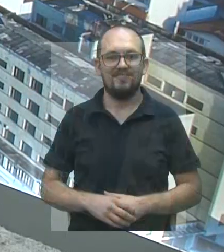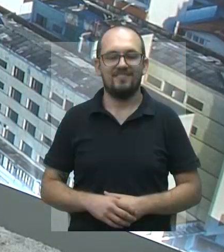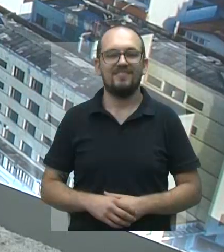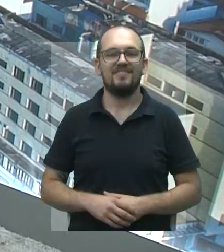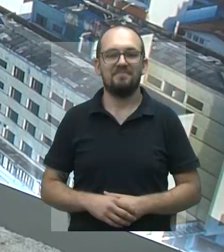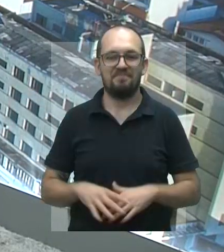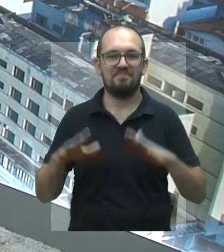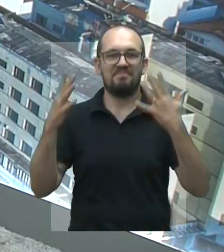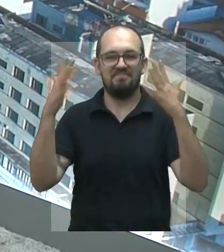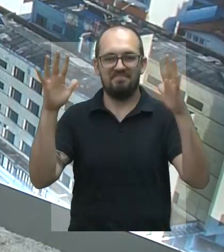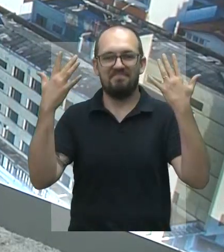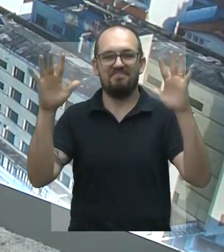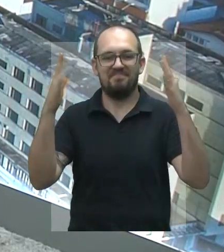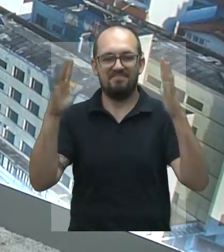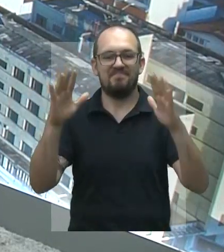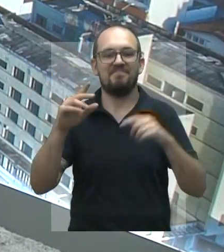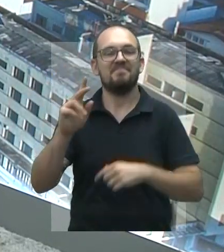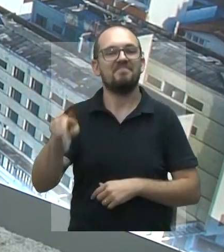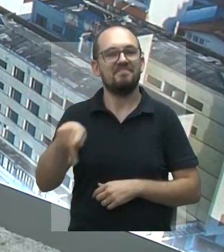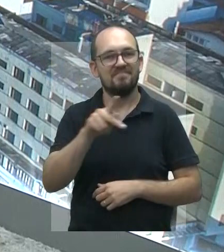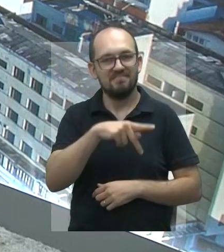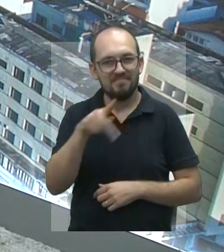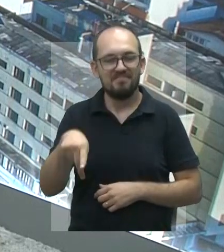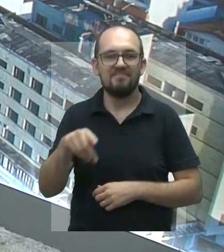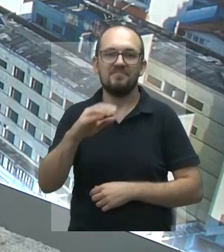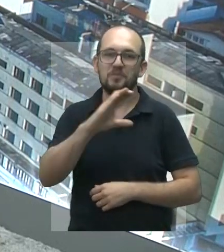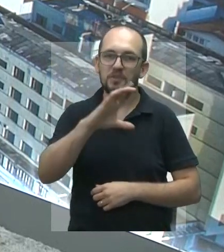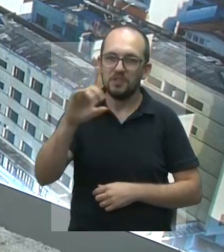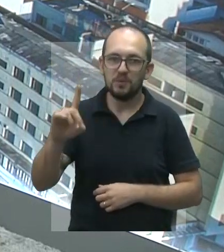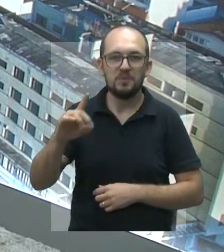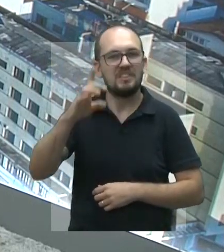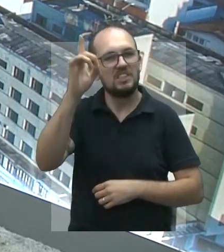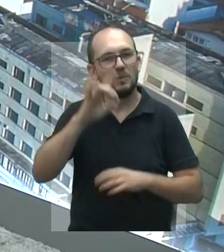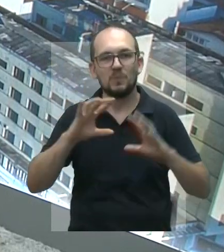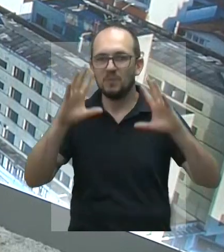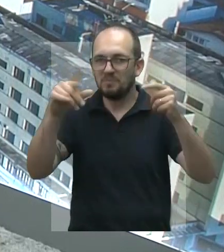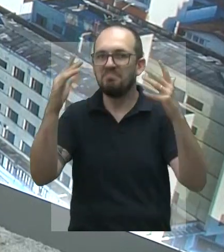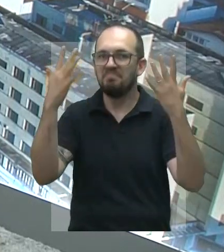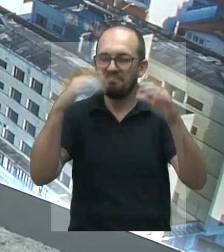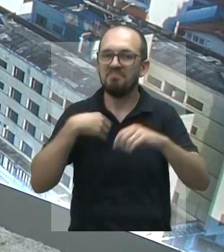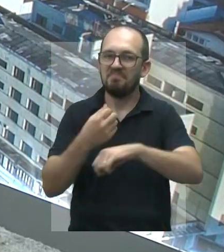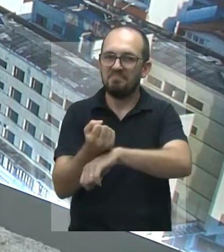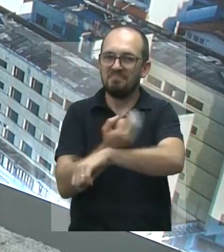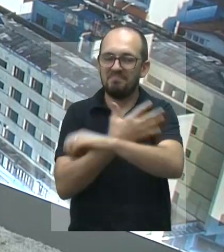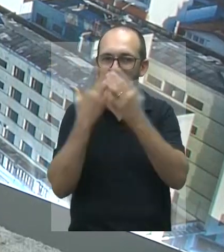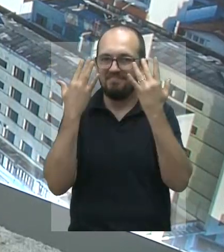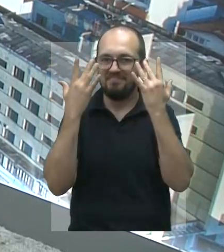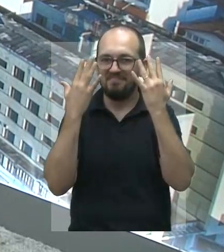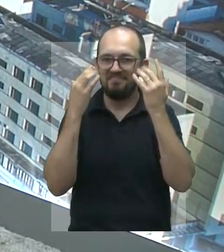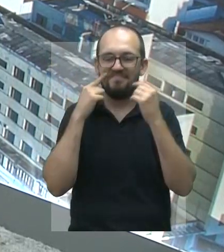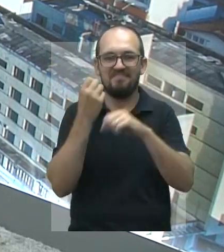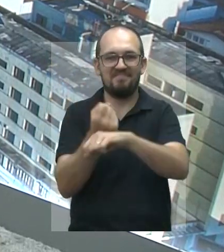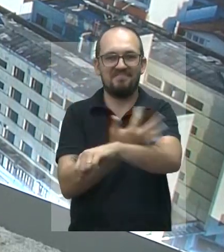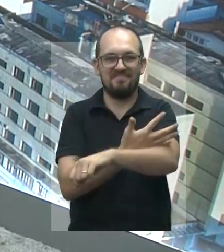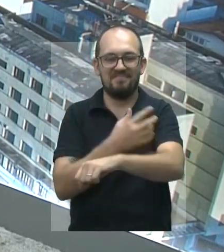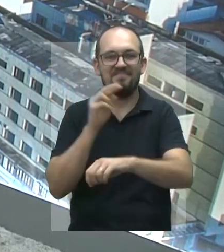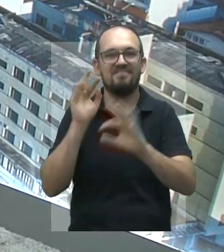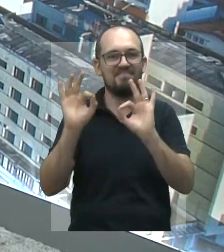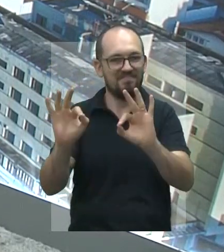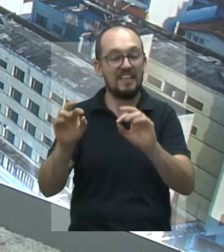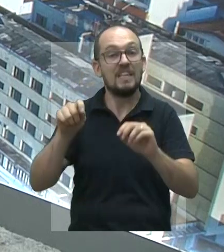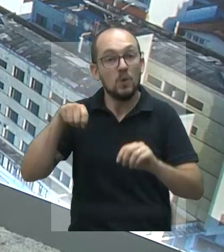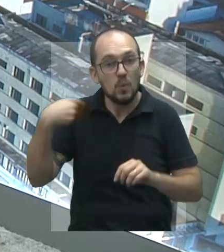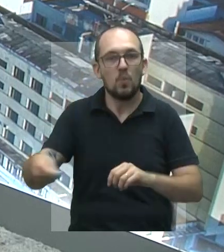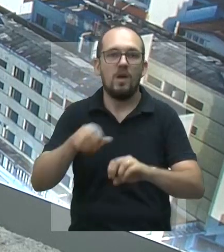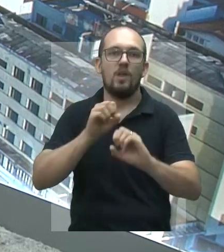Olha, parabéns, viu? Parabéns aos professores, aos coordenadores, diretores. A gente fica até emocionado com uma matéria dessa. Isso sim é